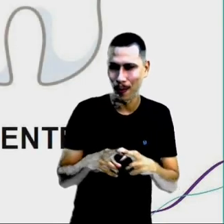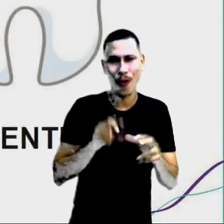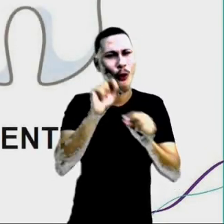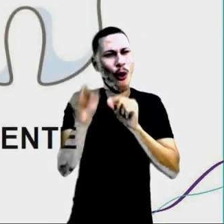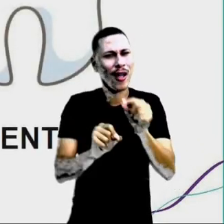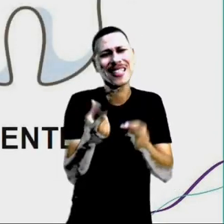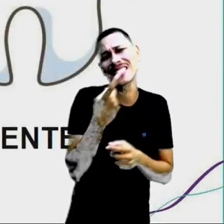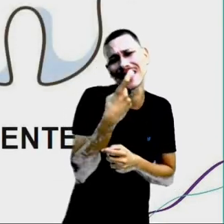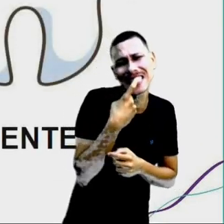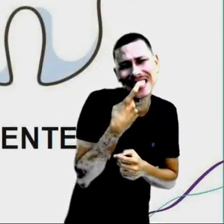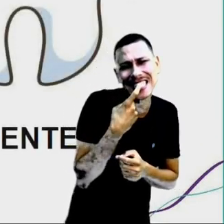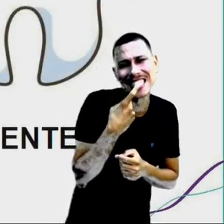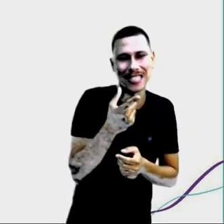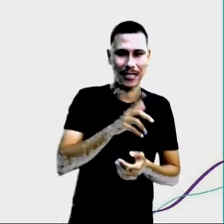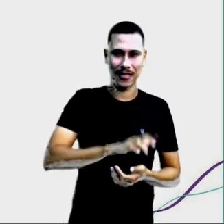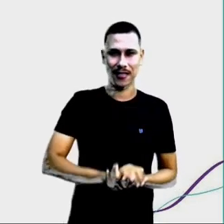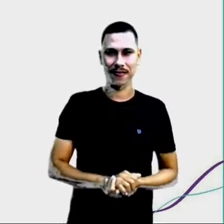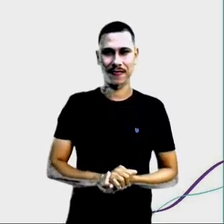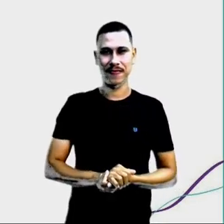dente.